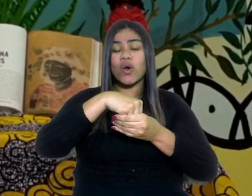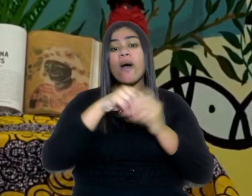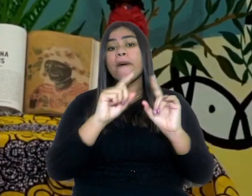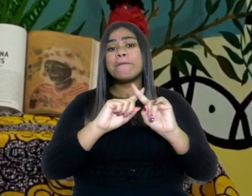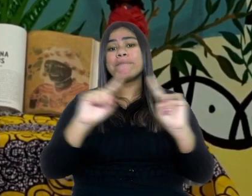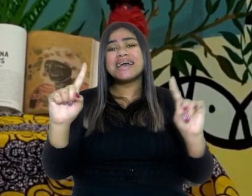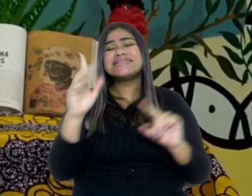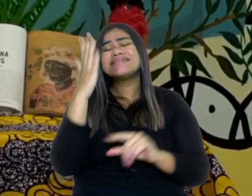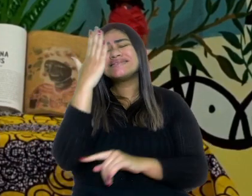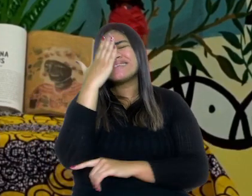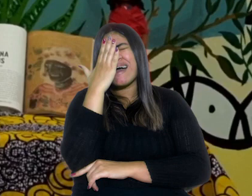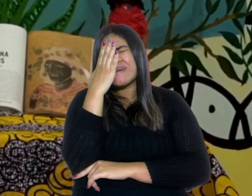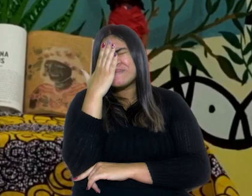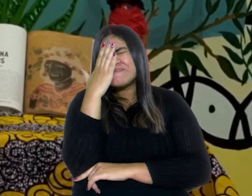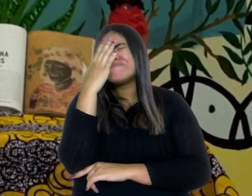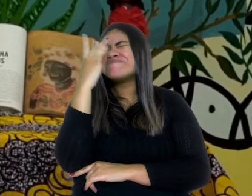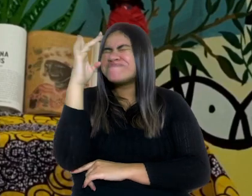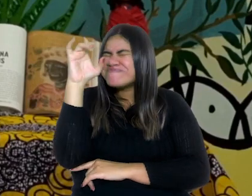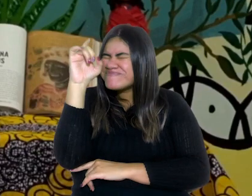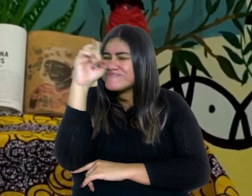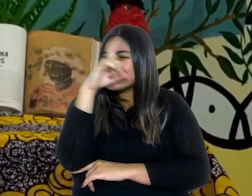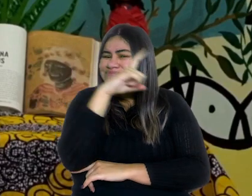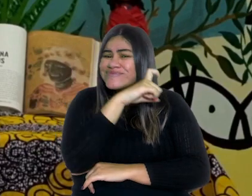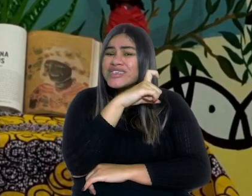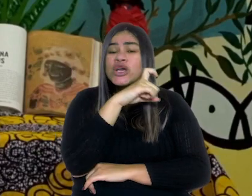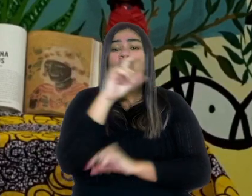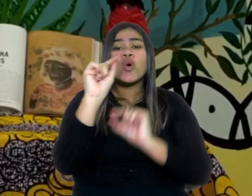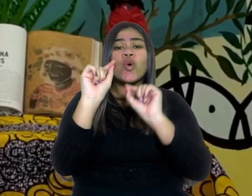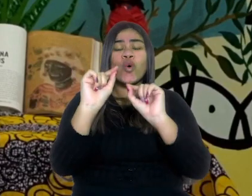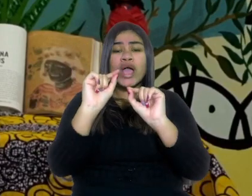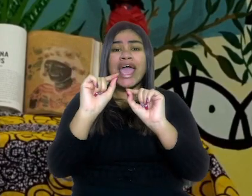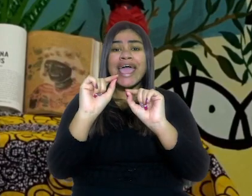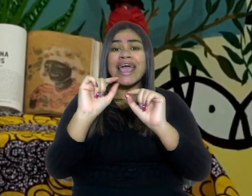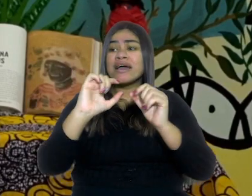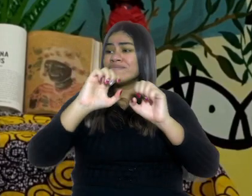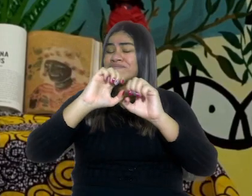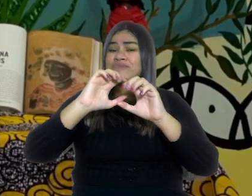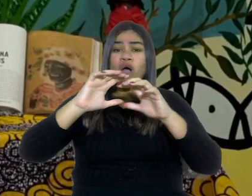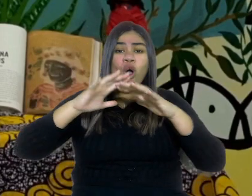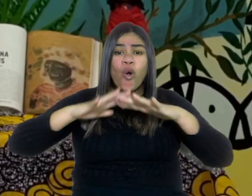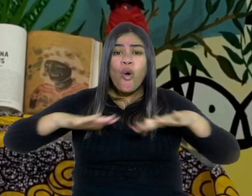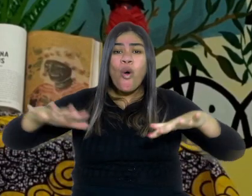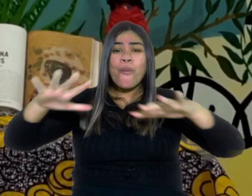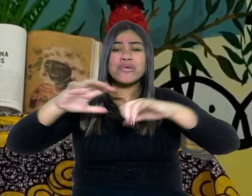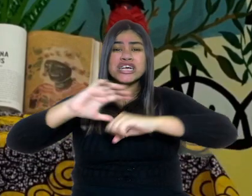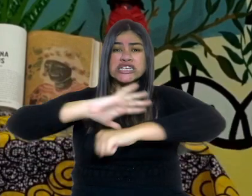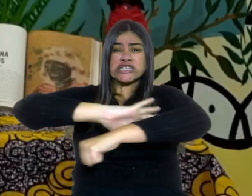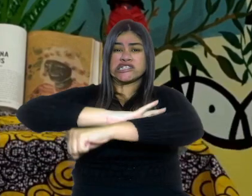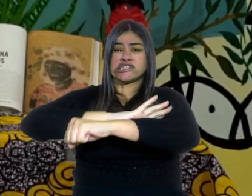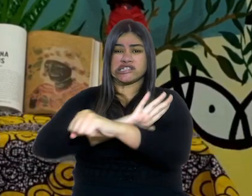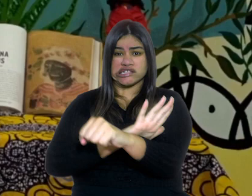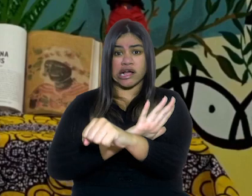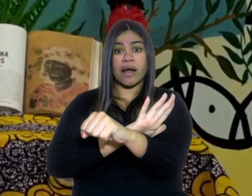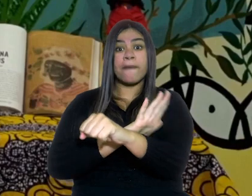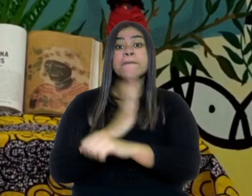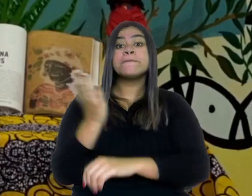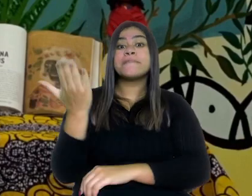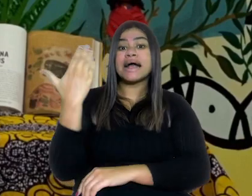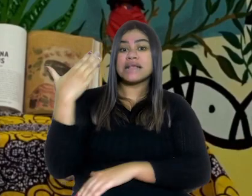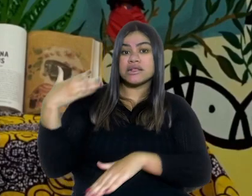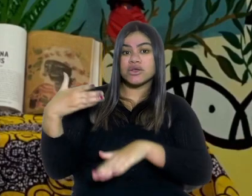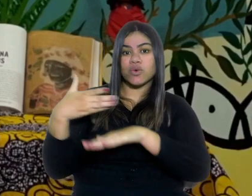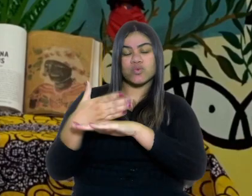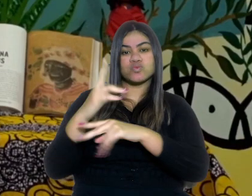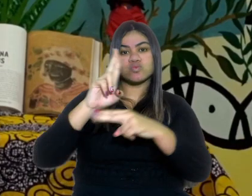aula, a gente sabe como é difícil enfrentar todo esse sistema racista, né? Quando eu entrei